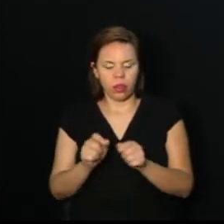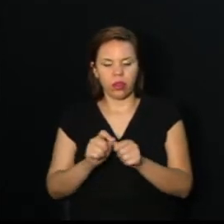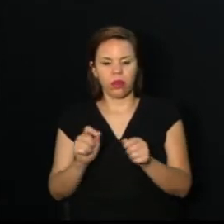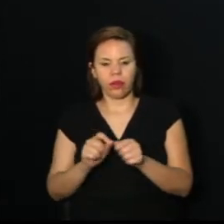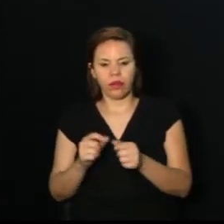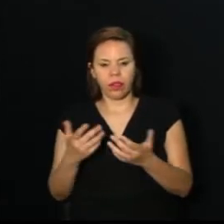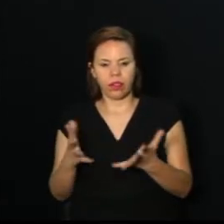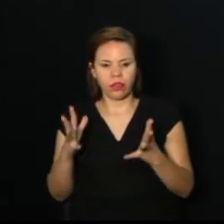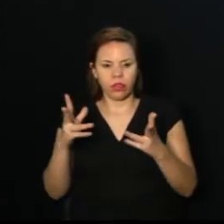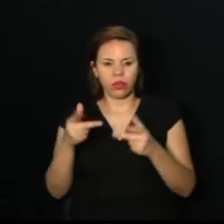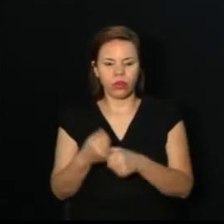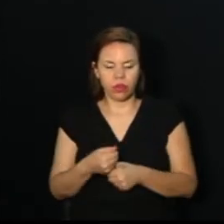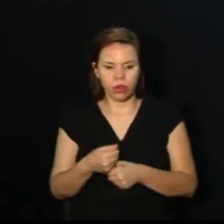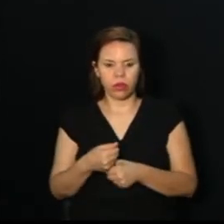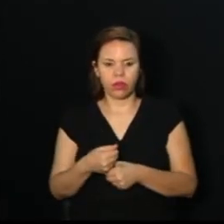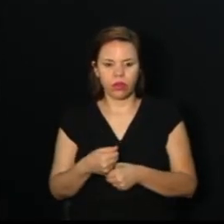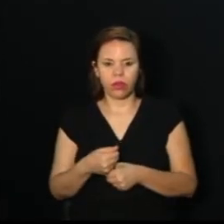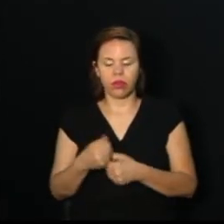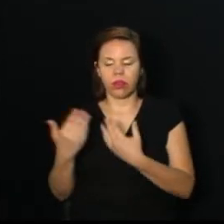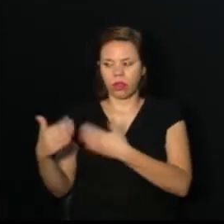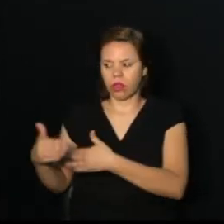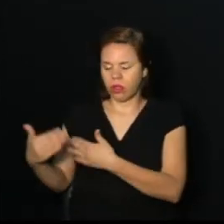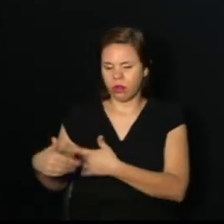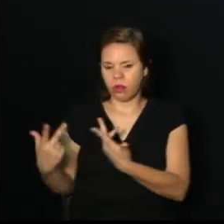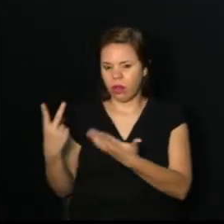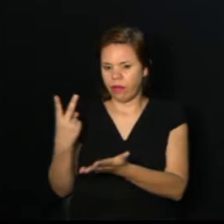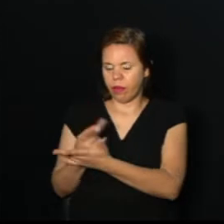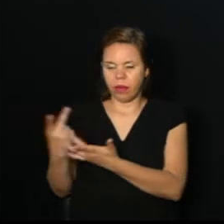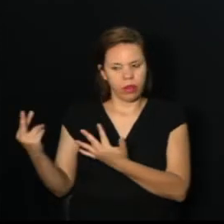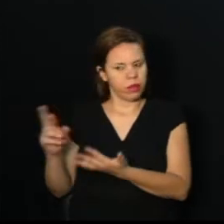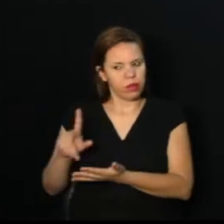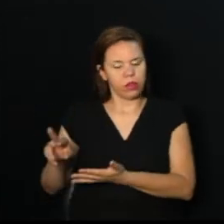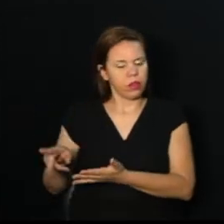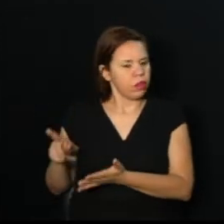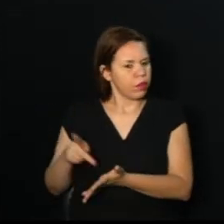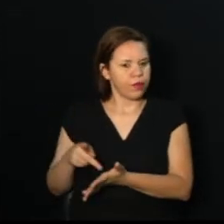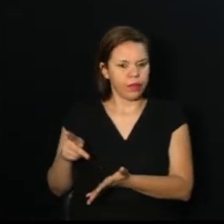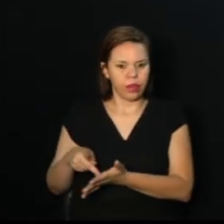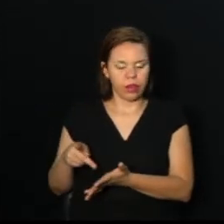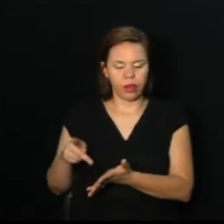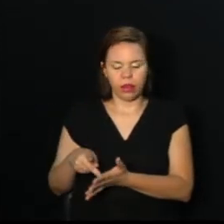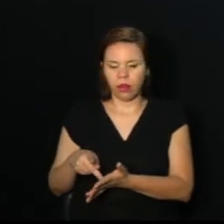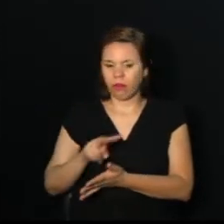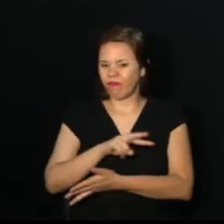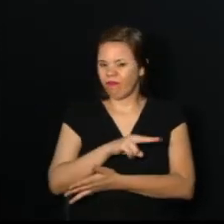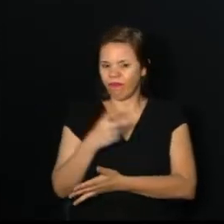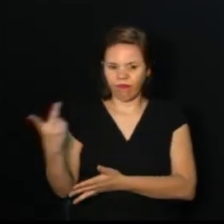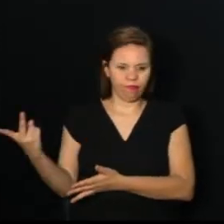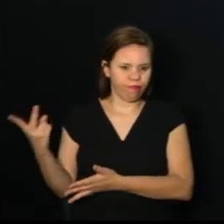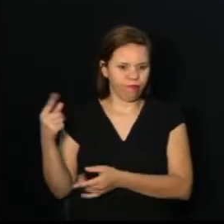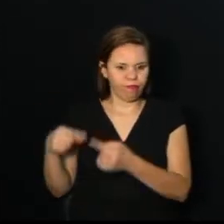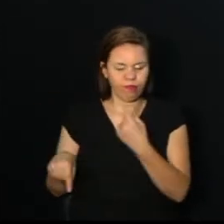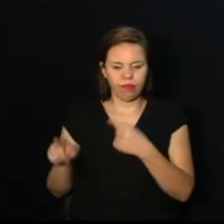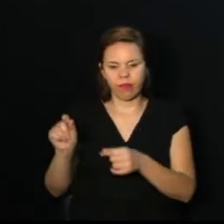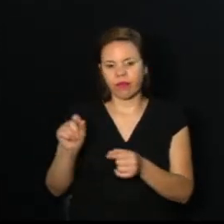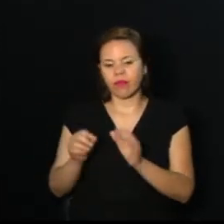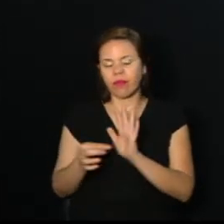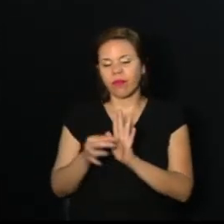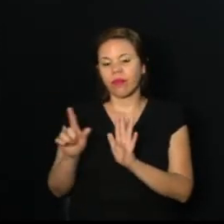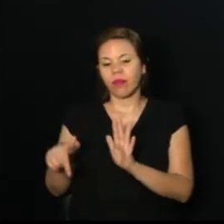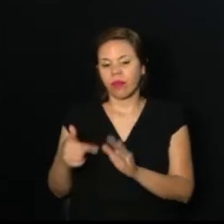fazer todas as provas. Isso não é verdade. Muito pelo contrário.